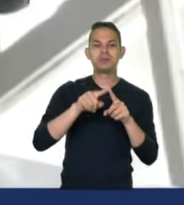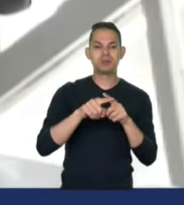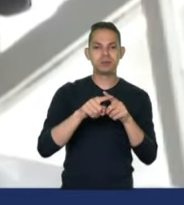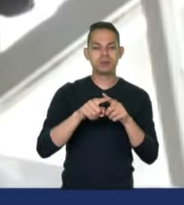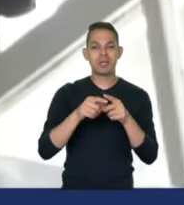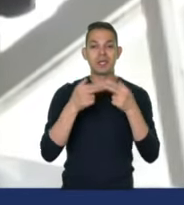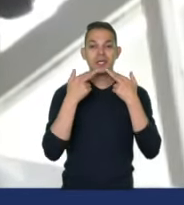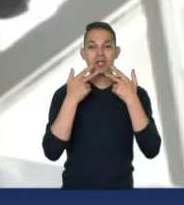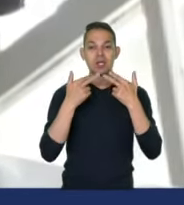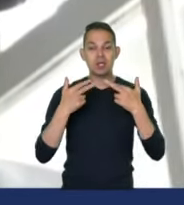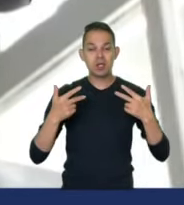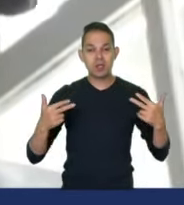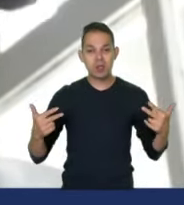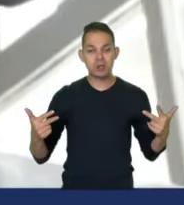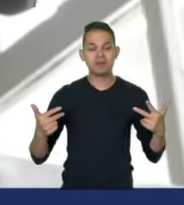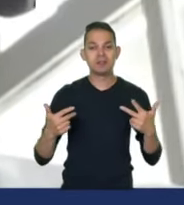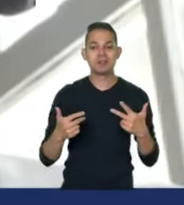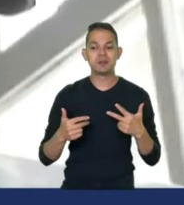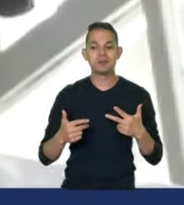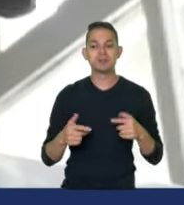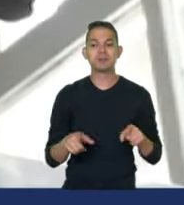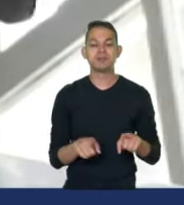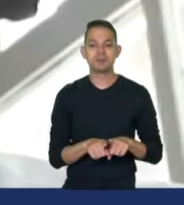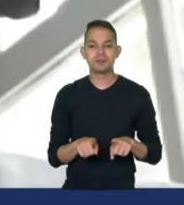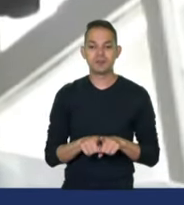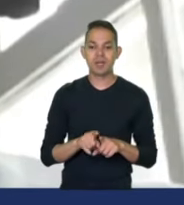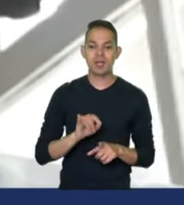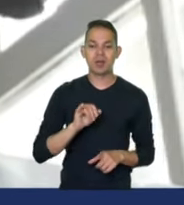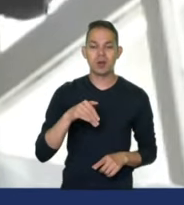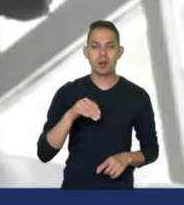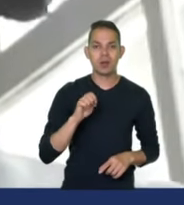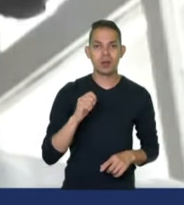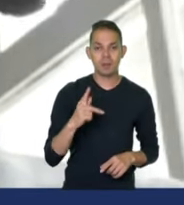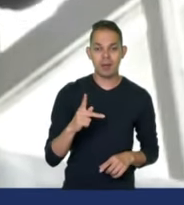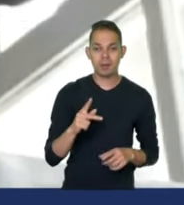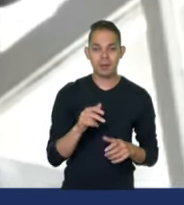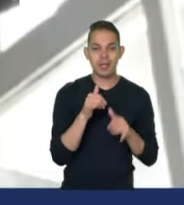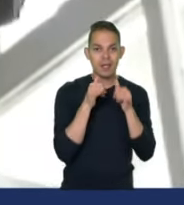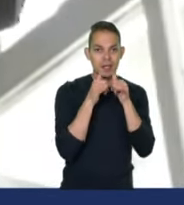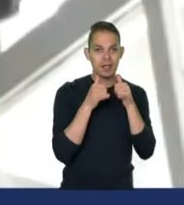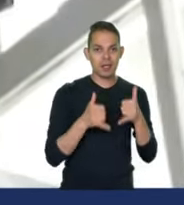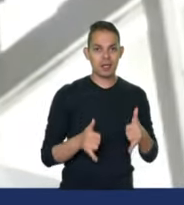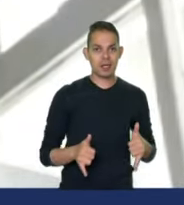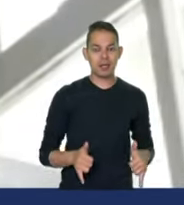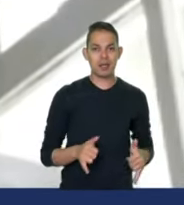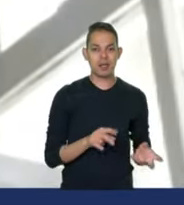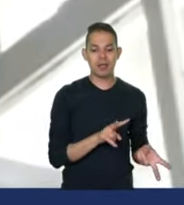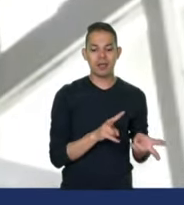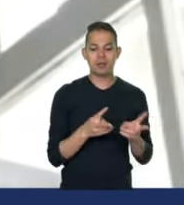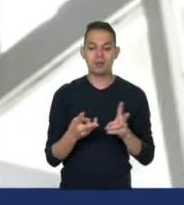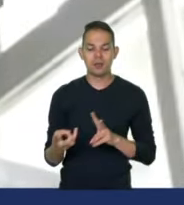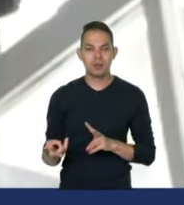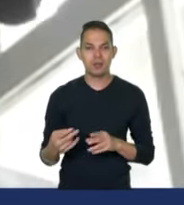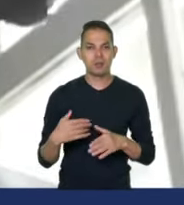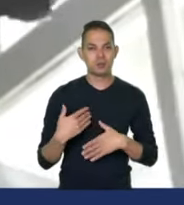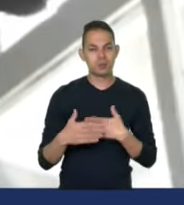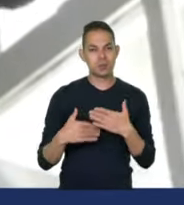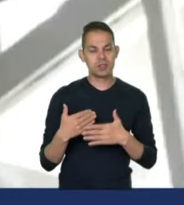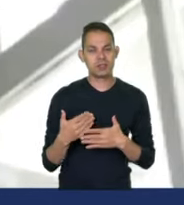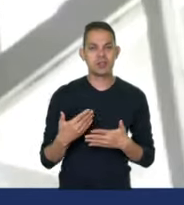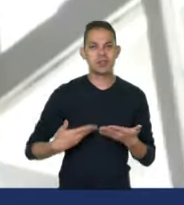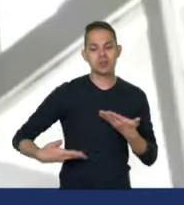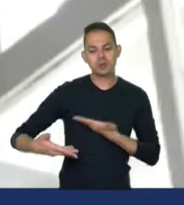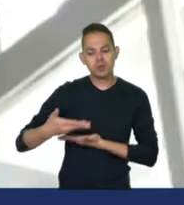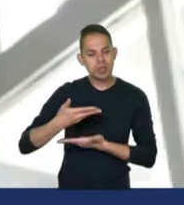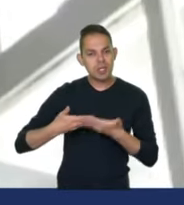inovação para ganho de eficiência. Mas o que o INEP entende como transição energética é que é um processo dinâmico,